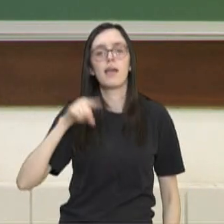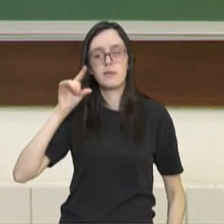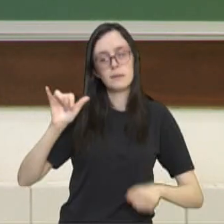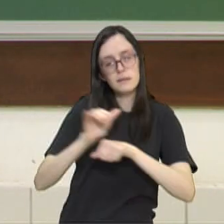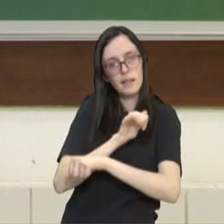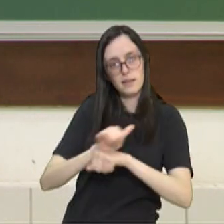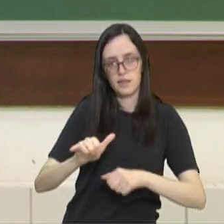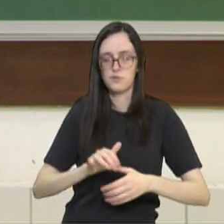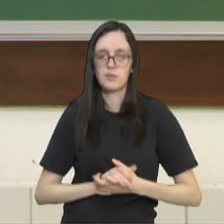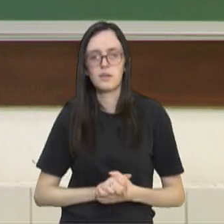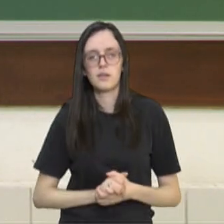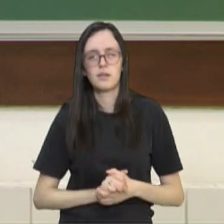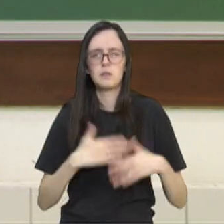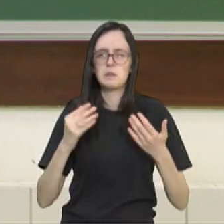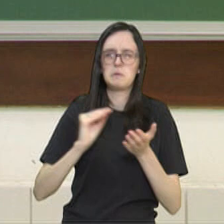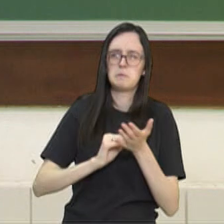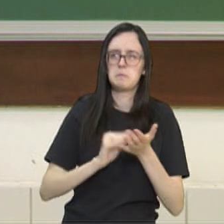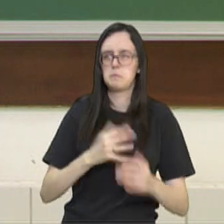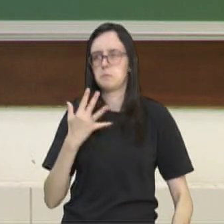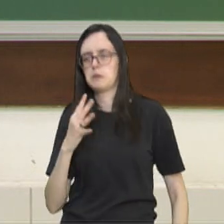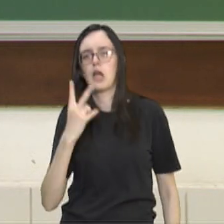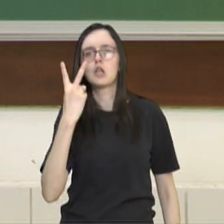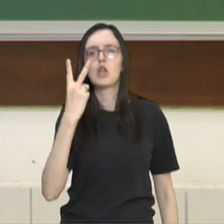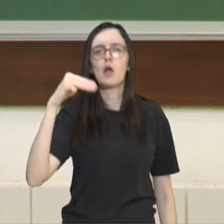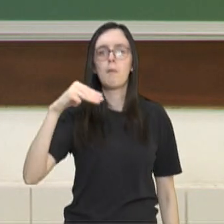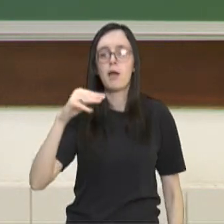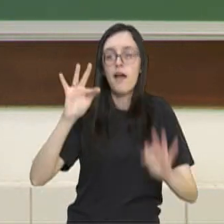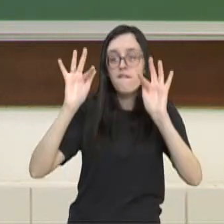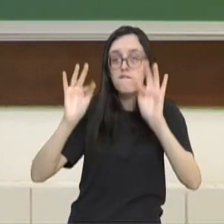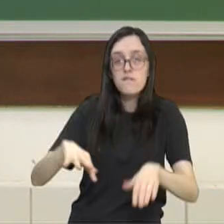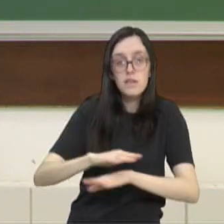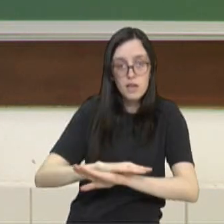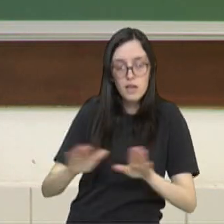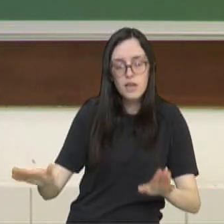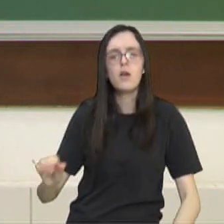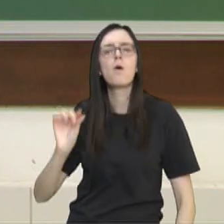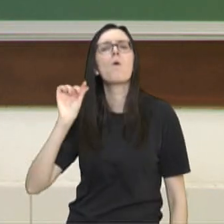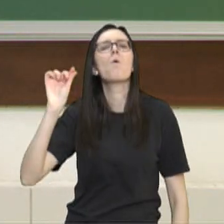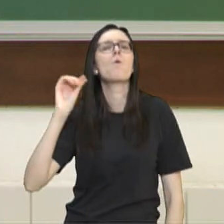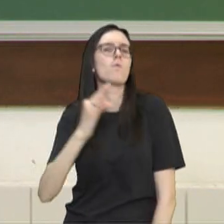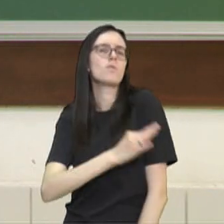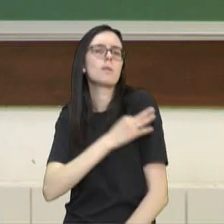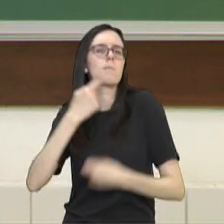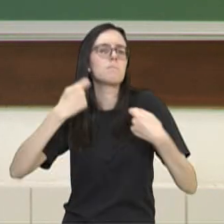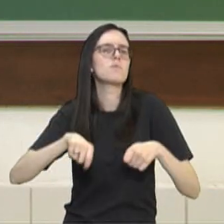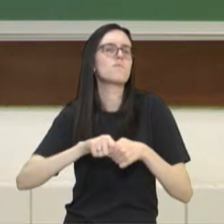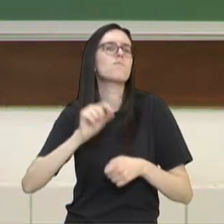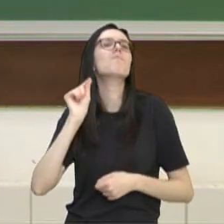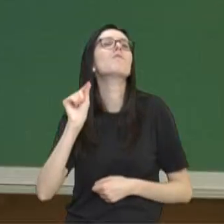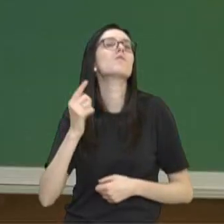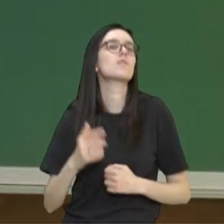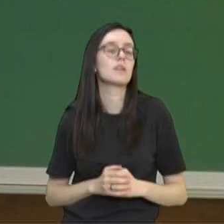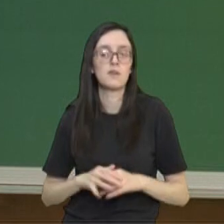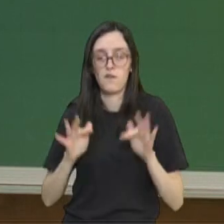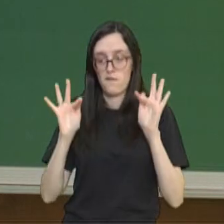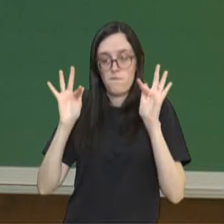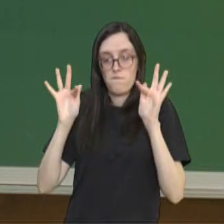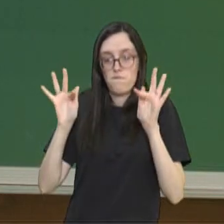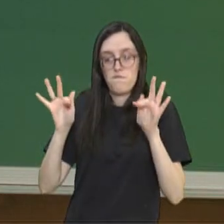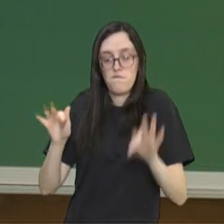na mesma partida. Então, essa possibilidade torna o jogo mais dinâmico para o técnico do futsal, né? Sendo que ele tem